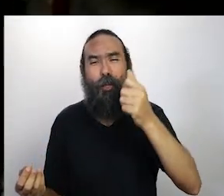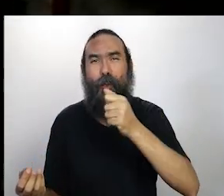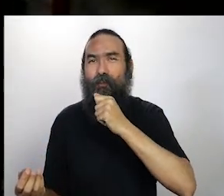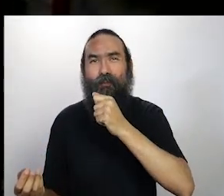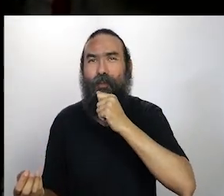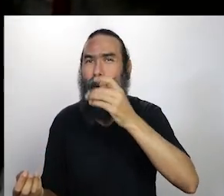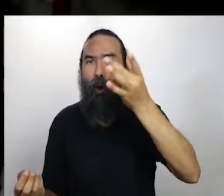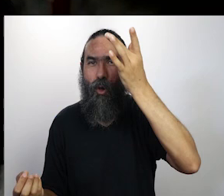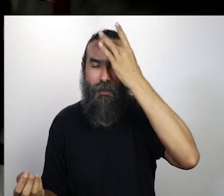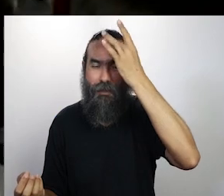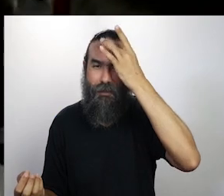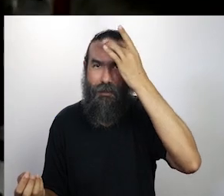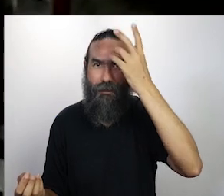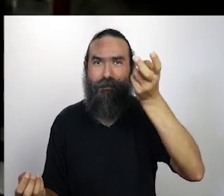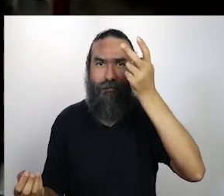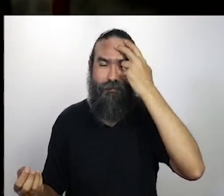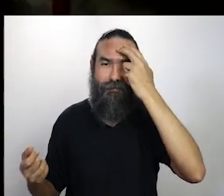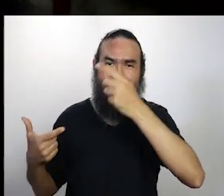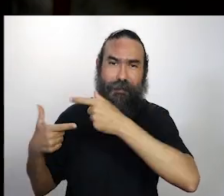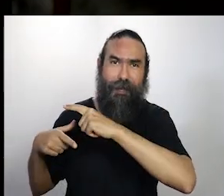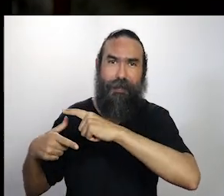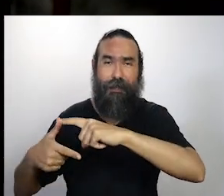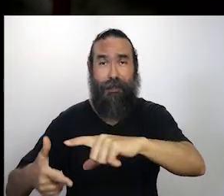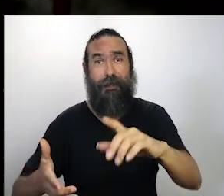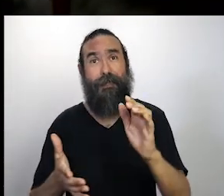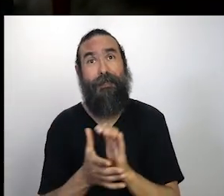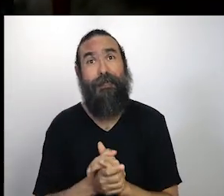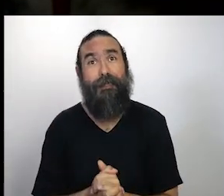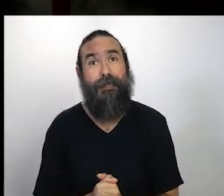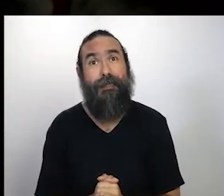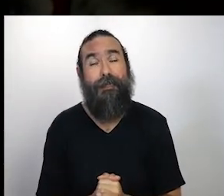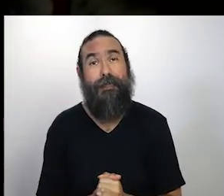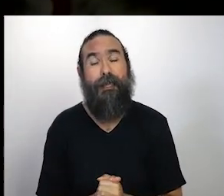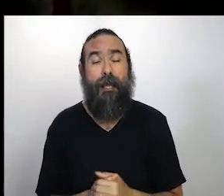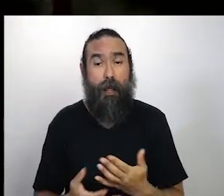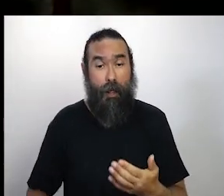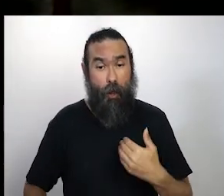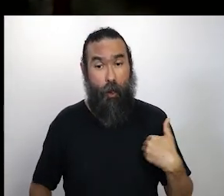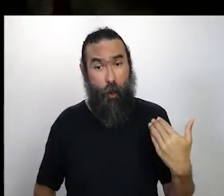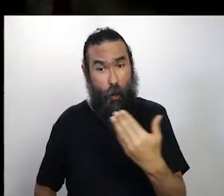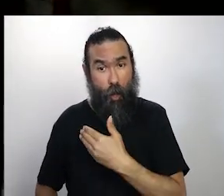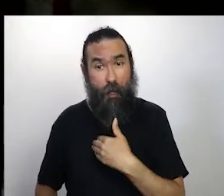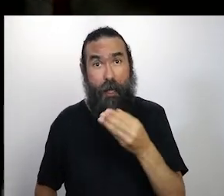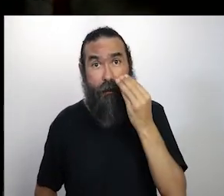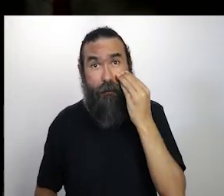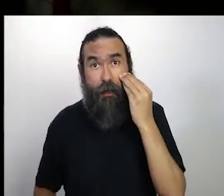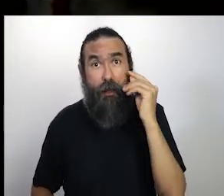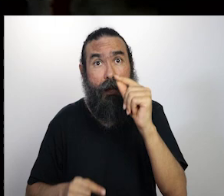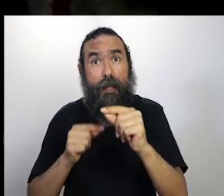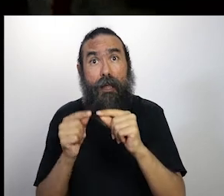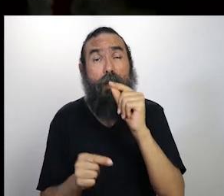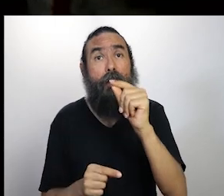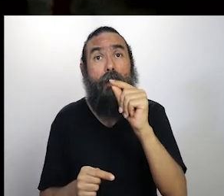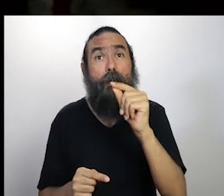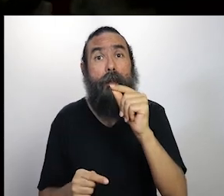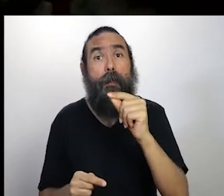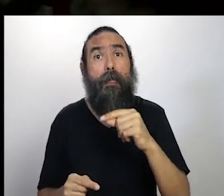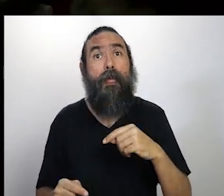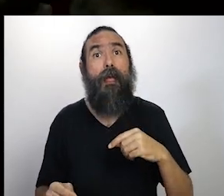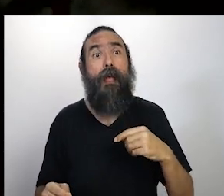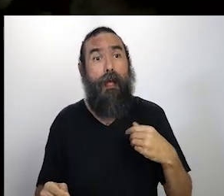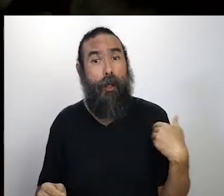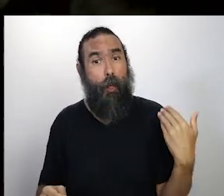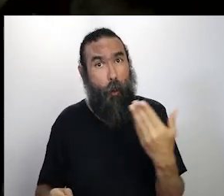a gente já está vendo que, devido todo esse processo de luta, de levar a nossa fala, de mostrar